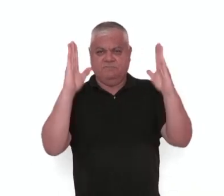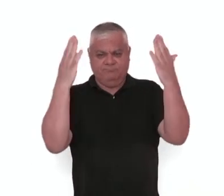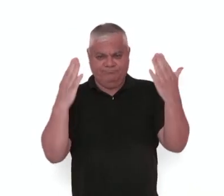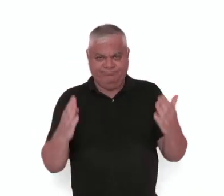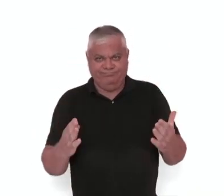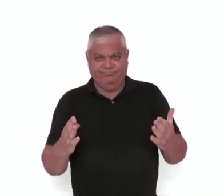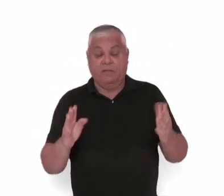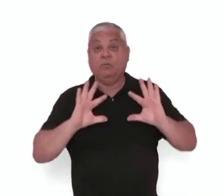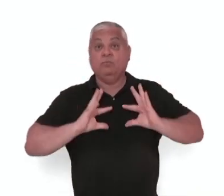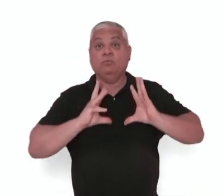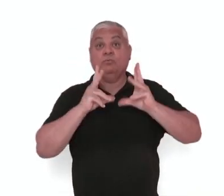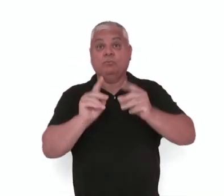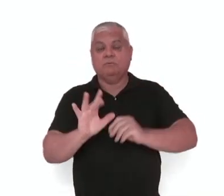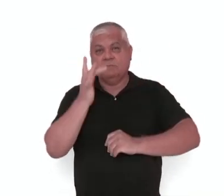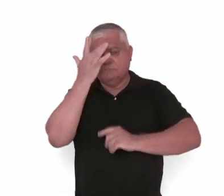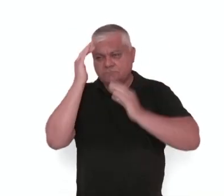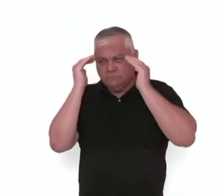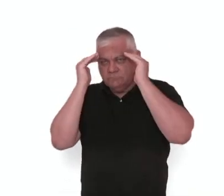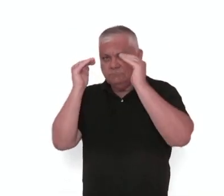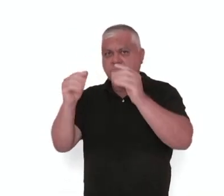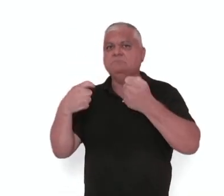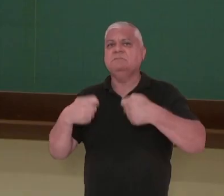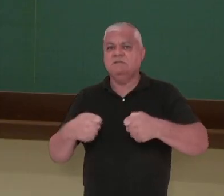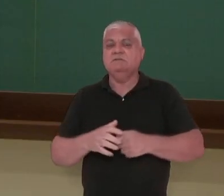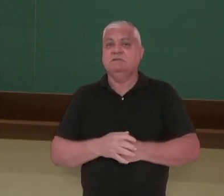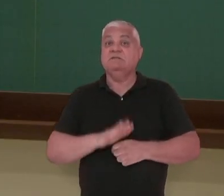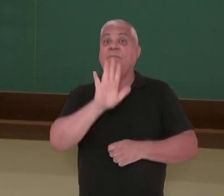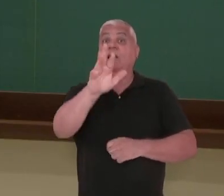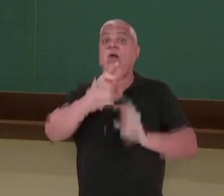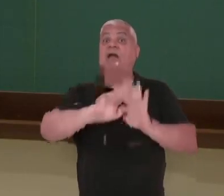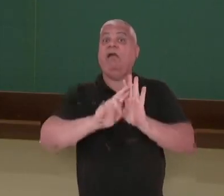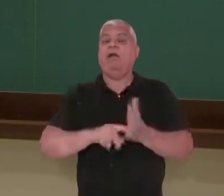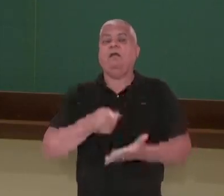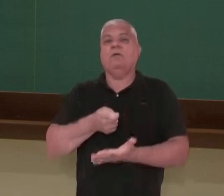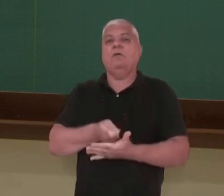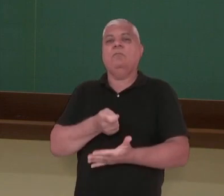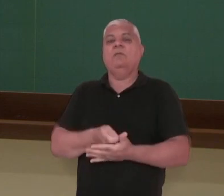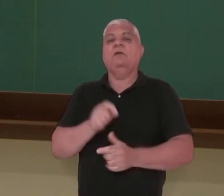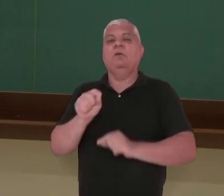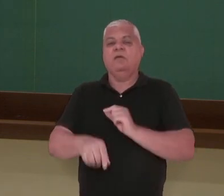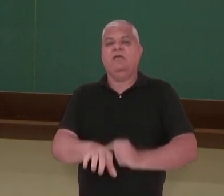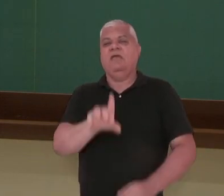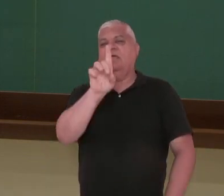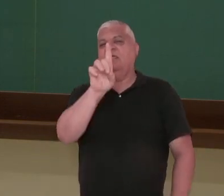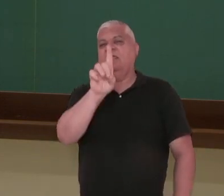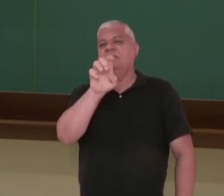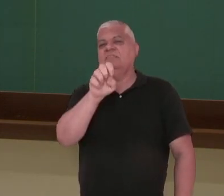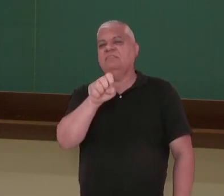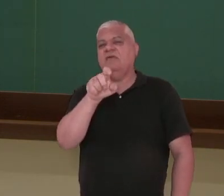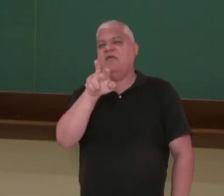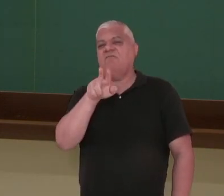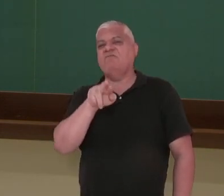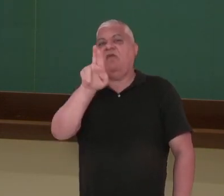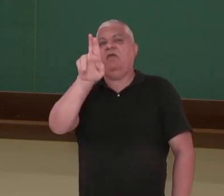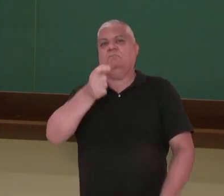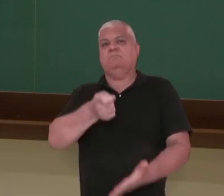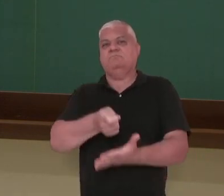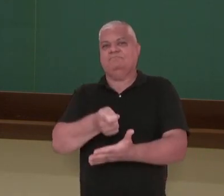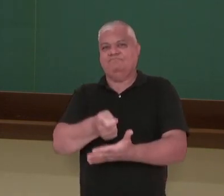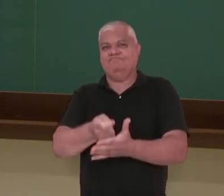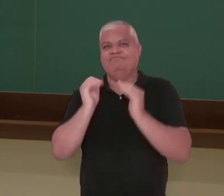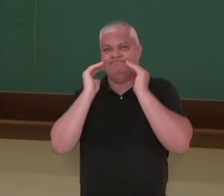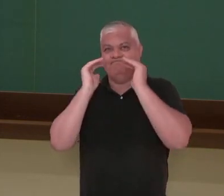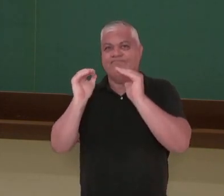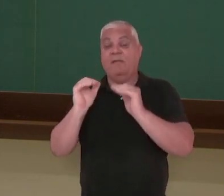por todos. Essas regras nos colocam certas obrigações, que nós chamamos de deveres, mas também garantem o nosso